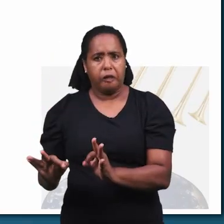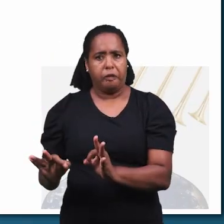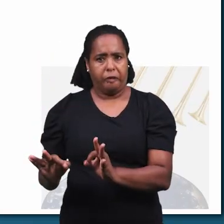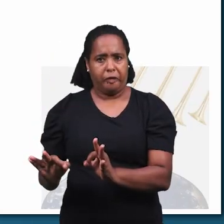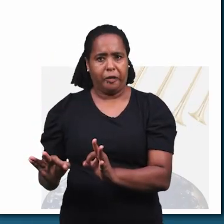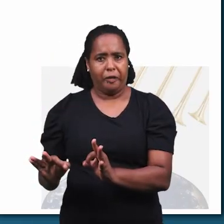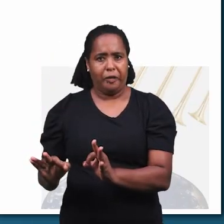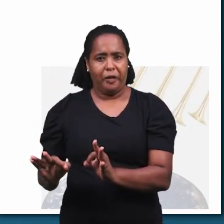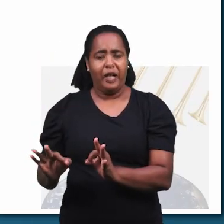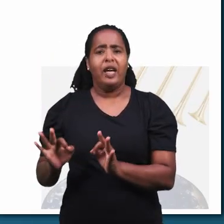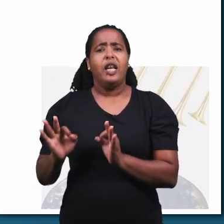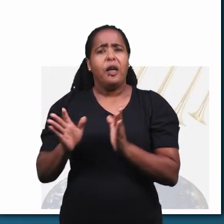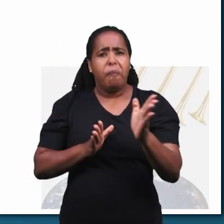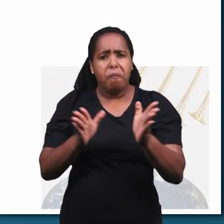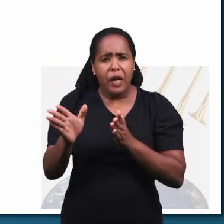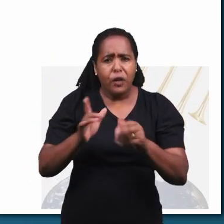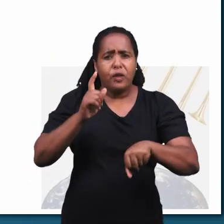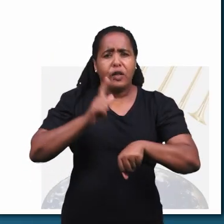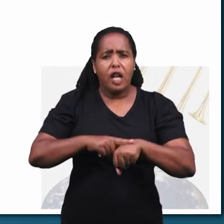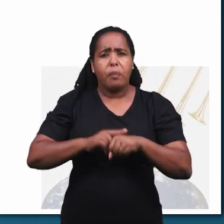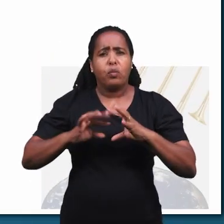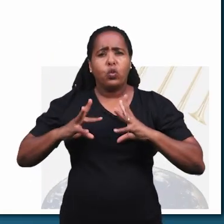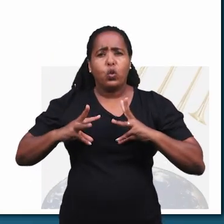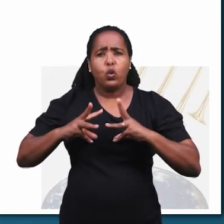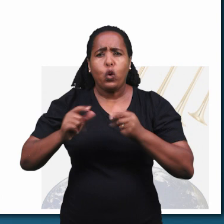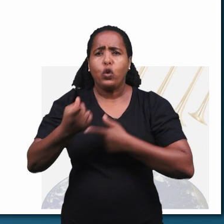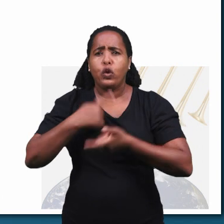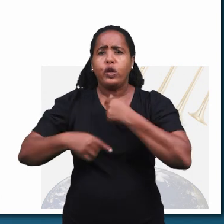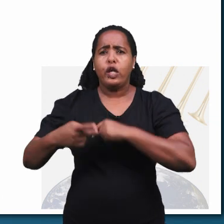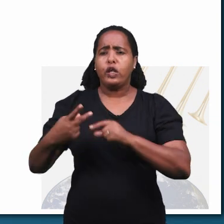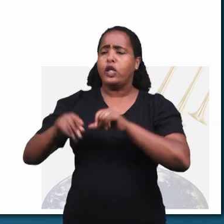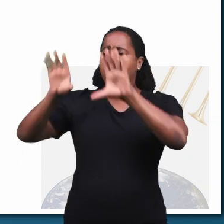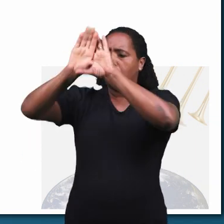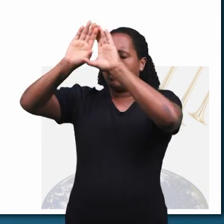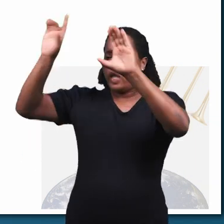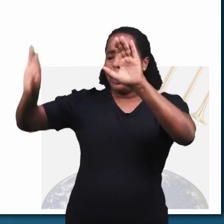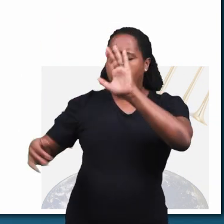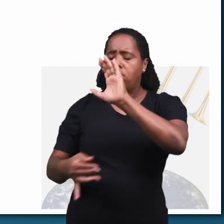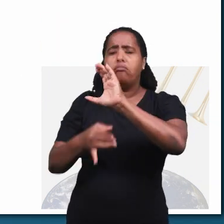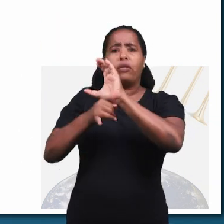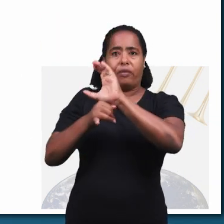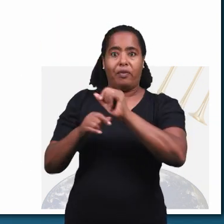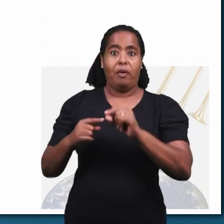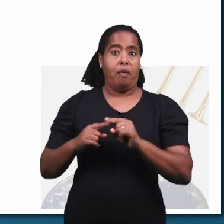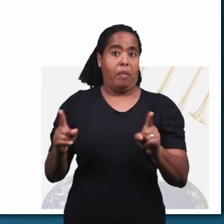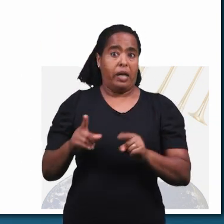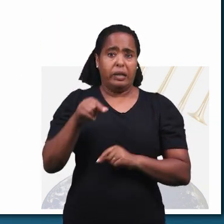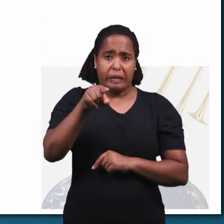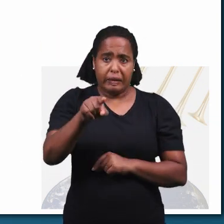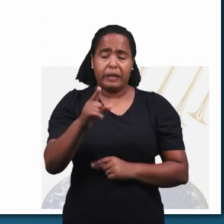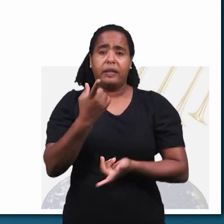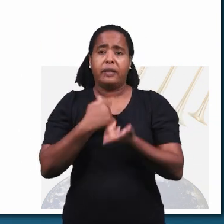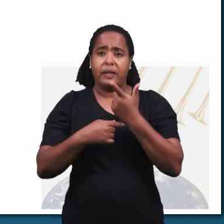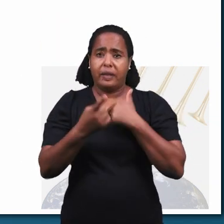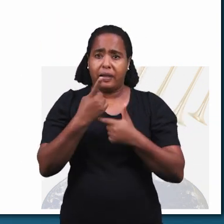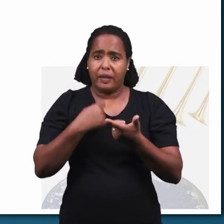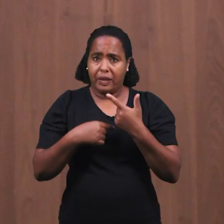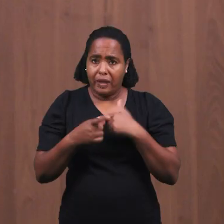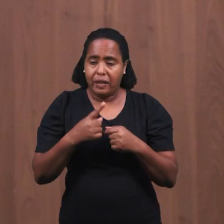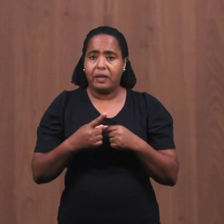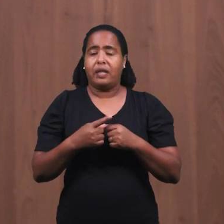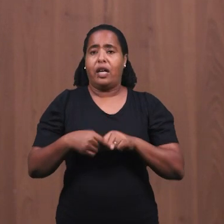determinado e há tempo para todo o propósito debaixo do céu. Portanto, se desejamos o êxito dos